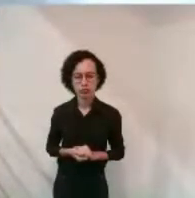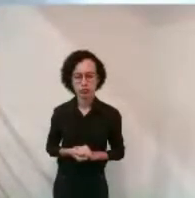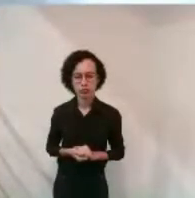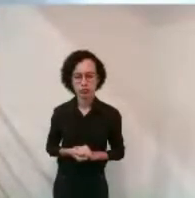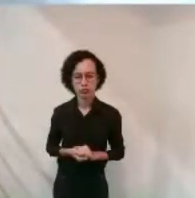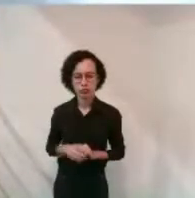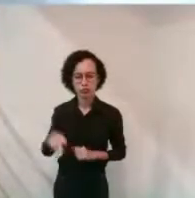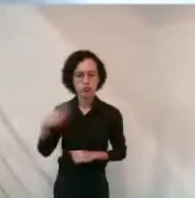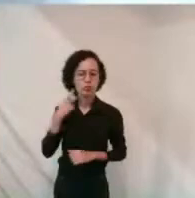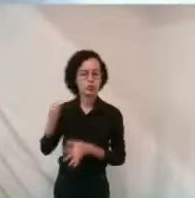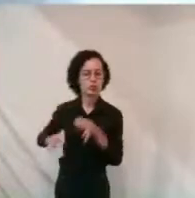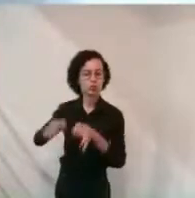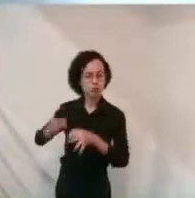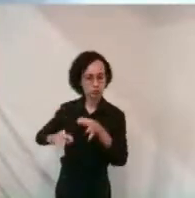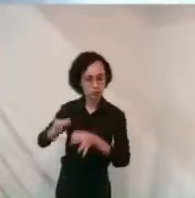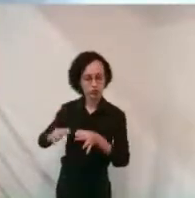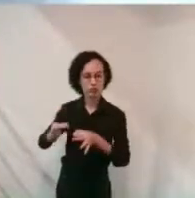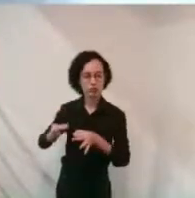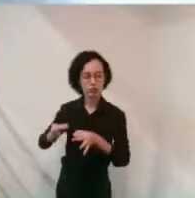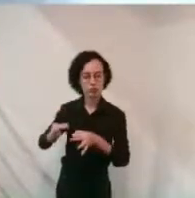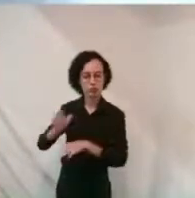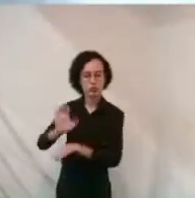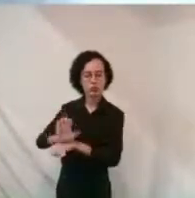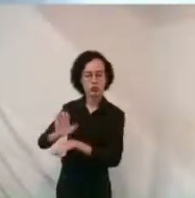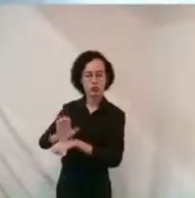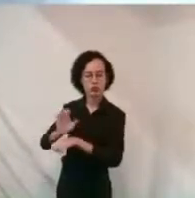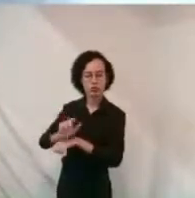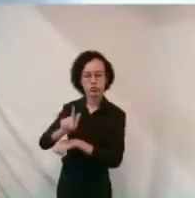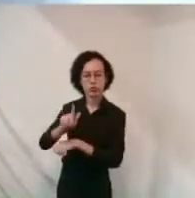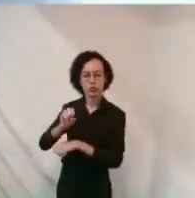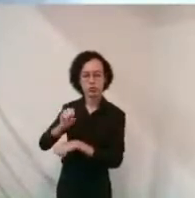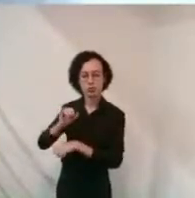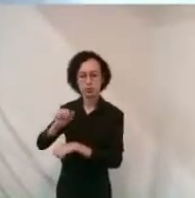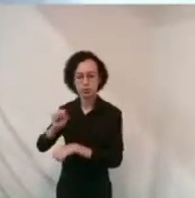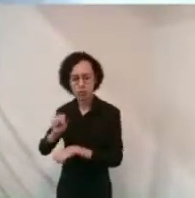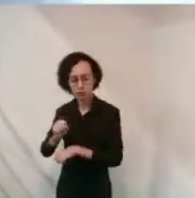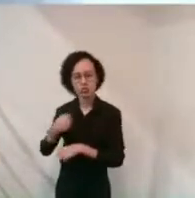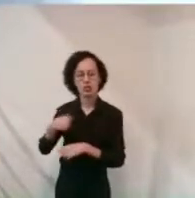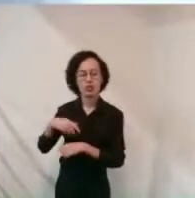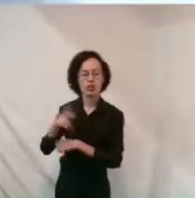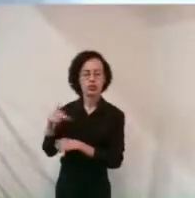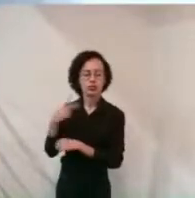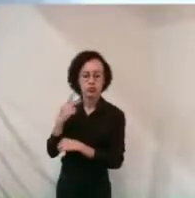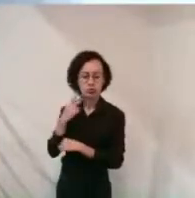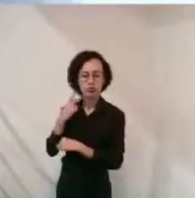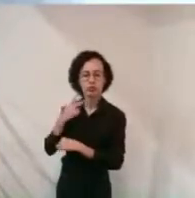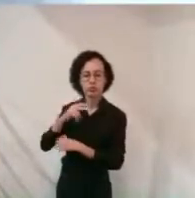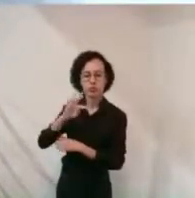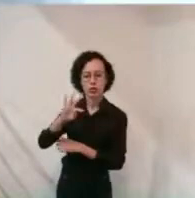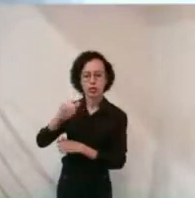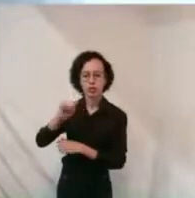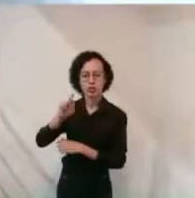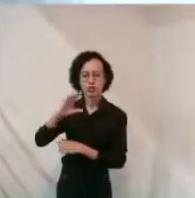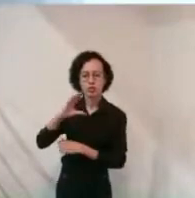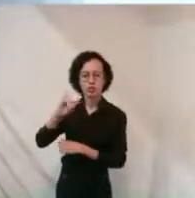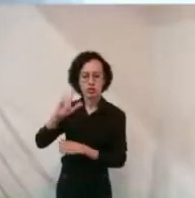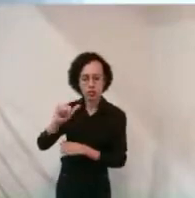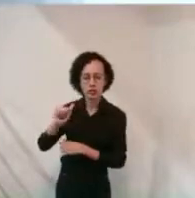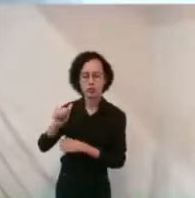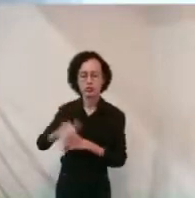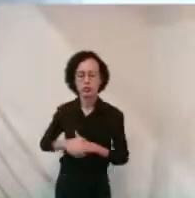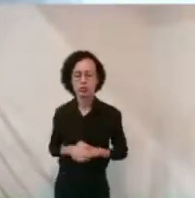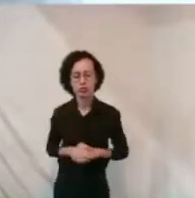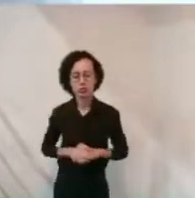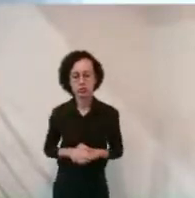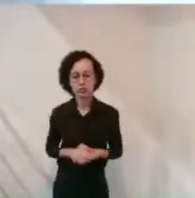Da Promotora de Justiça do Estado de Goiás, doutora Tarsila Santos Brito Gomes.